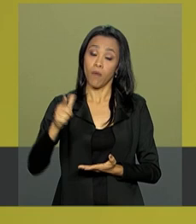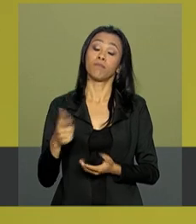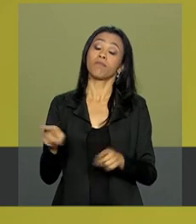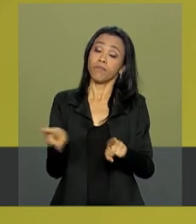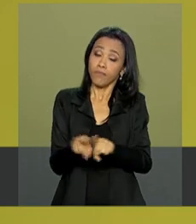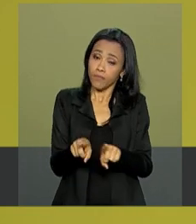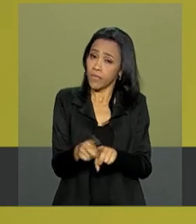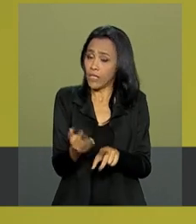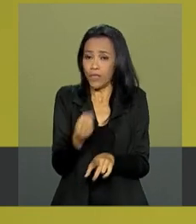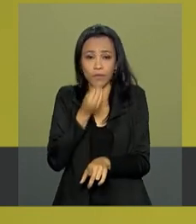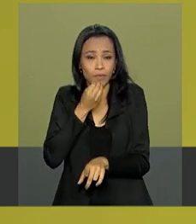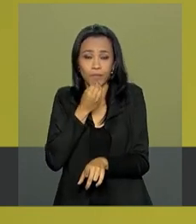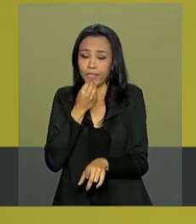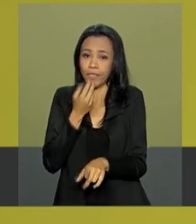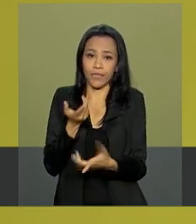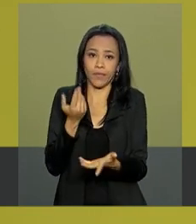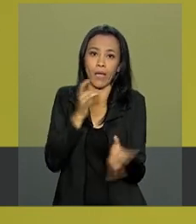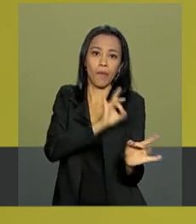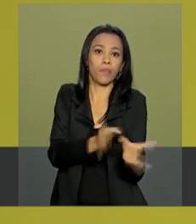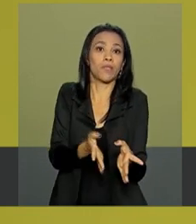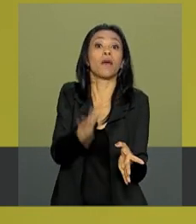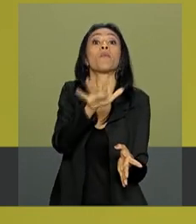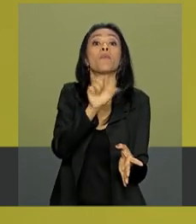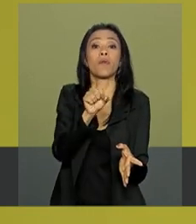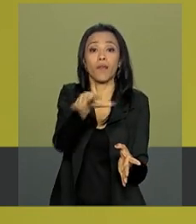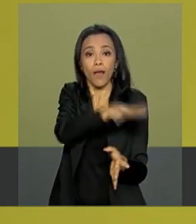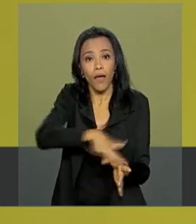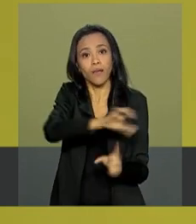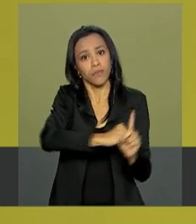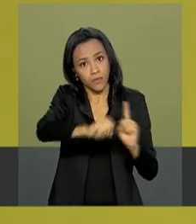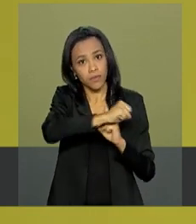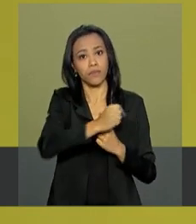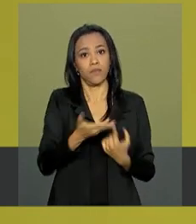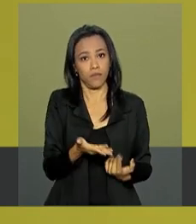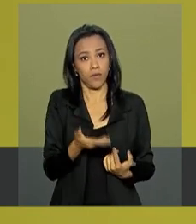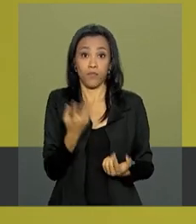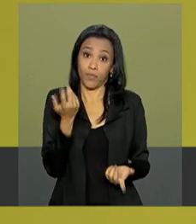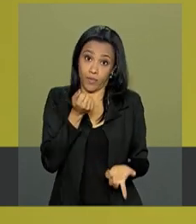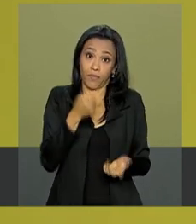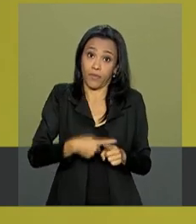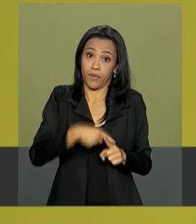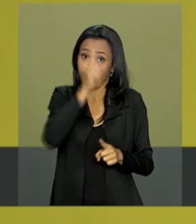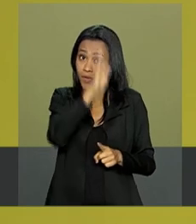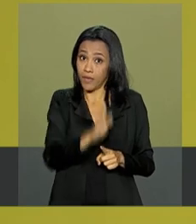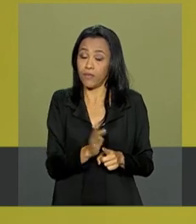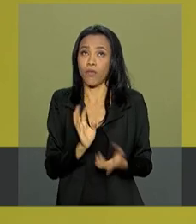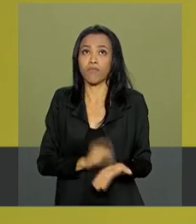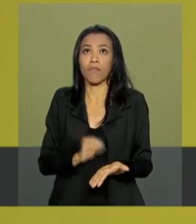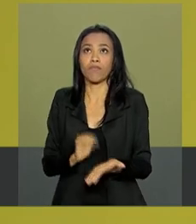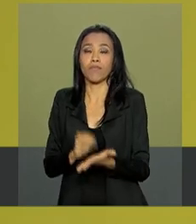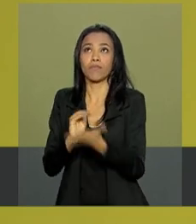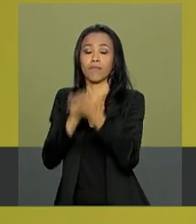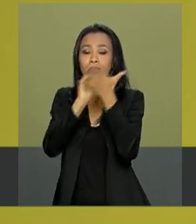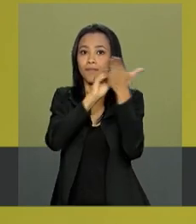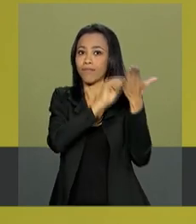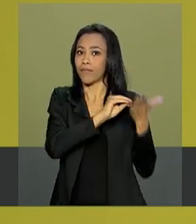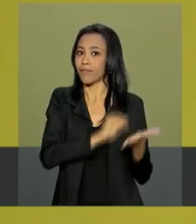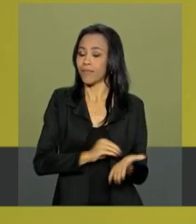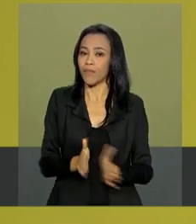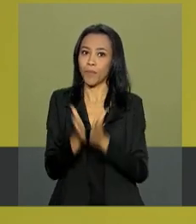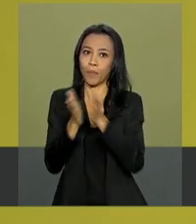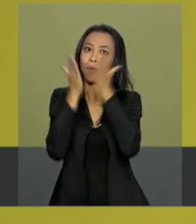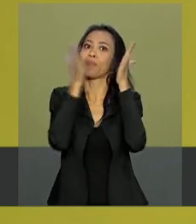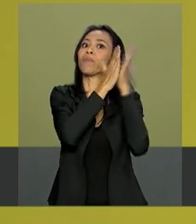a tese da responsabilidade social, porque o Brasil ainda é um país com muitas carências, e carência significa